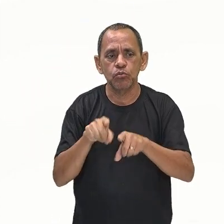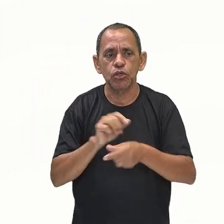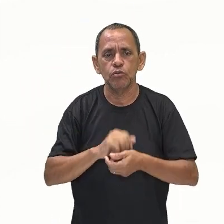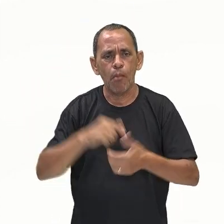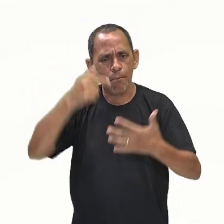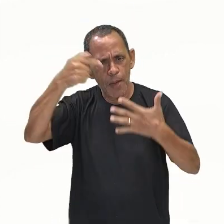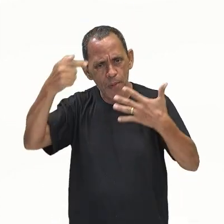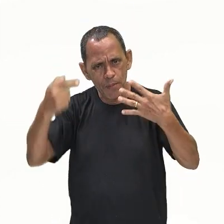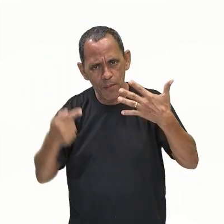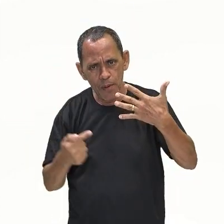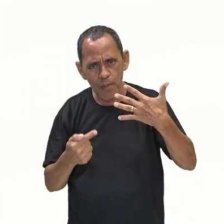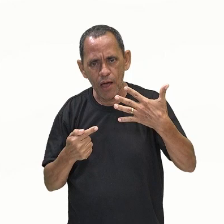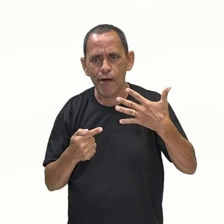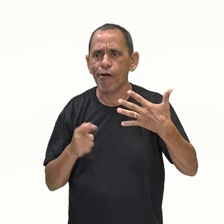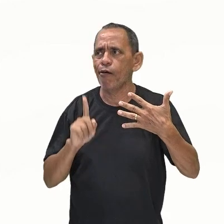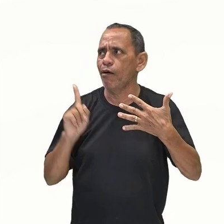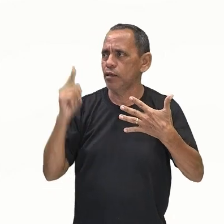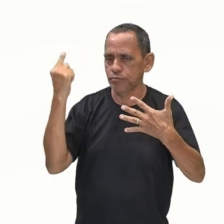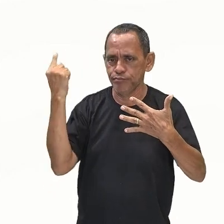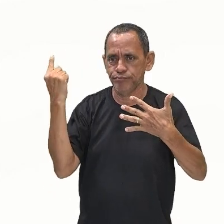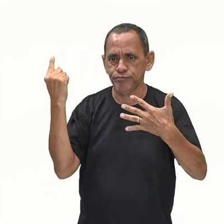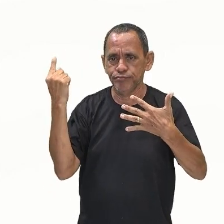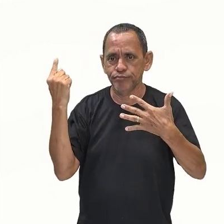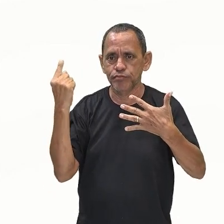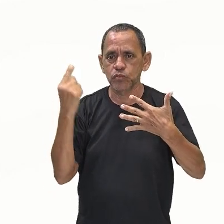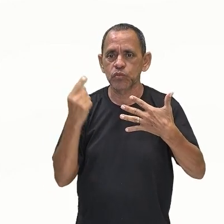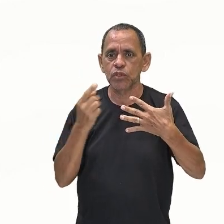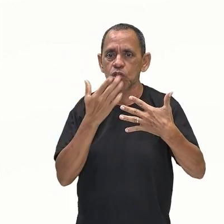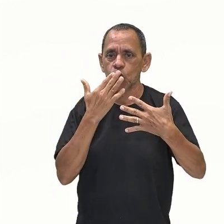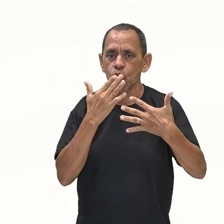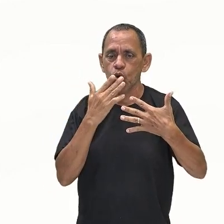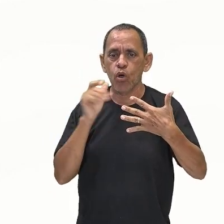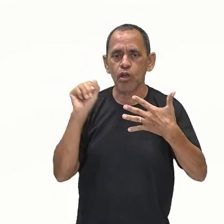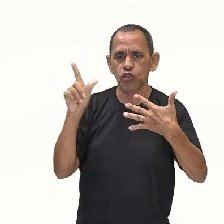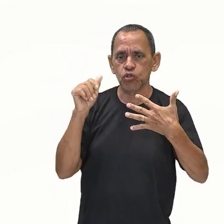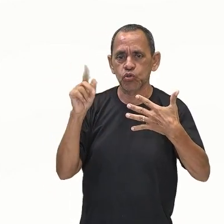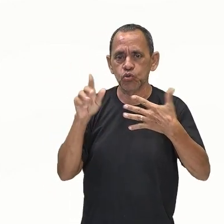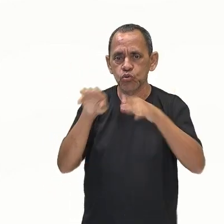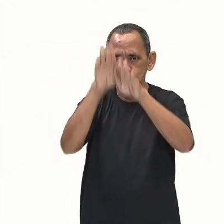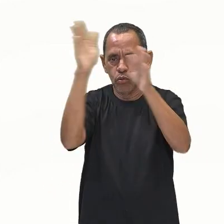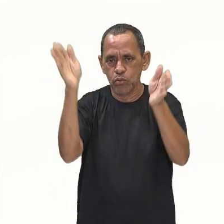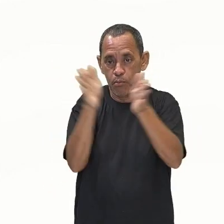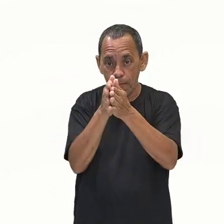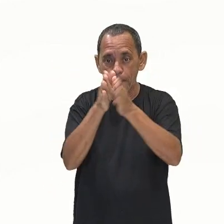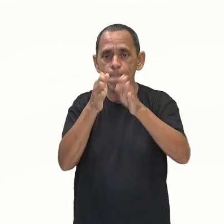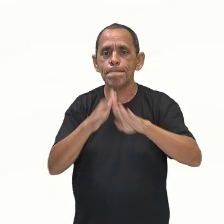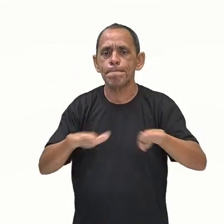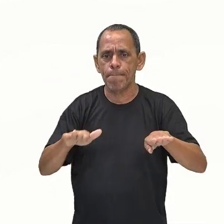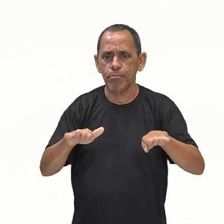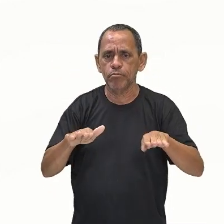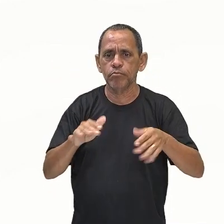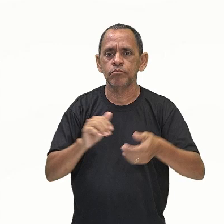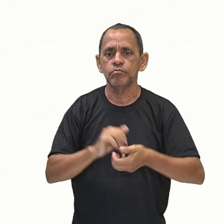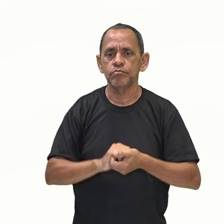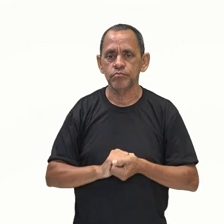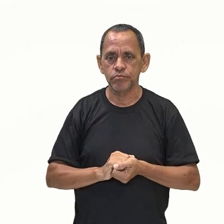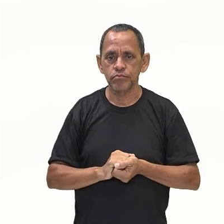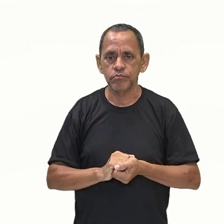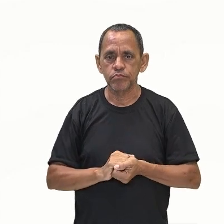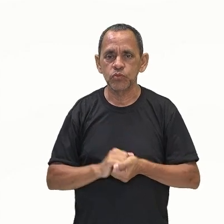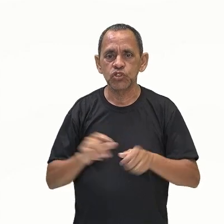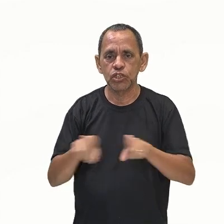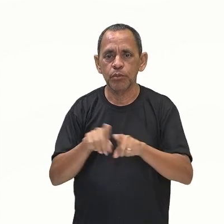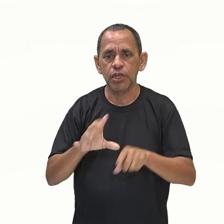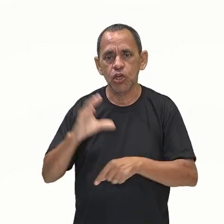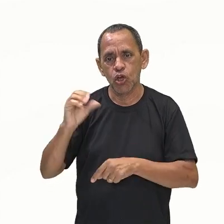São Gabriel da Cachoeira, em azul, Coari vai ser o nome de outra, nesse caso são as imediatas, tá? Depois